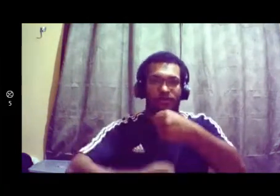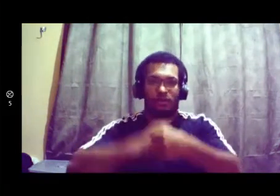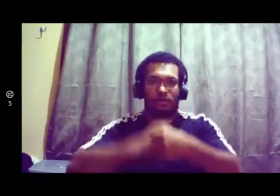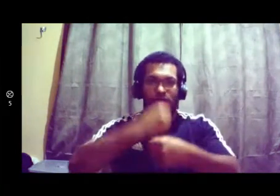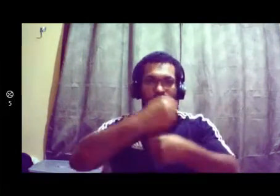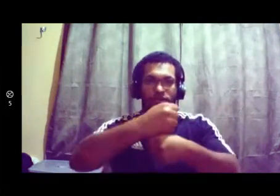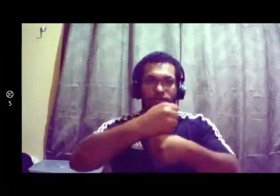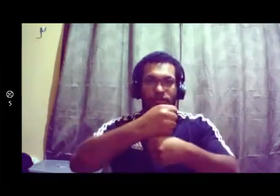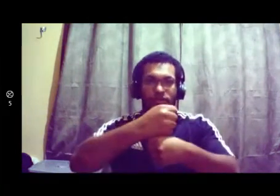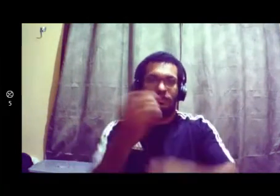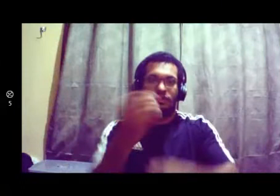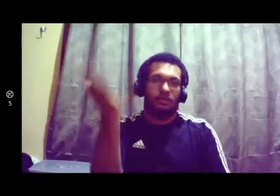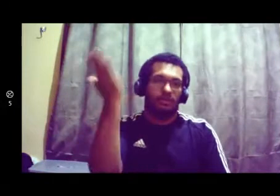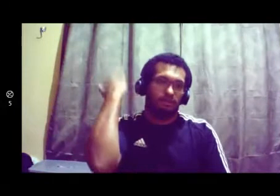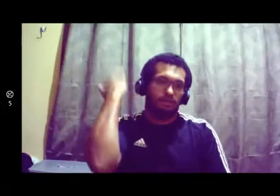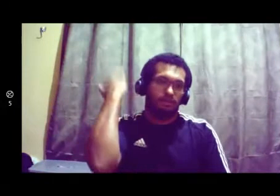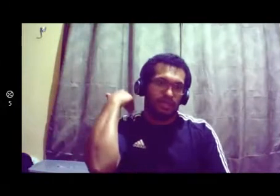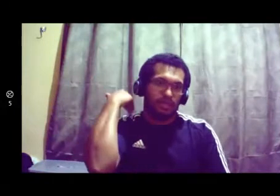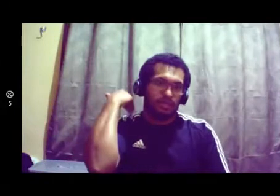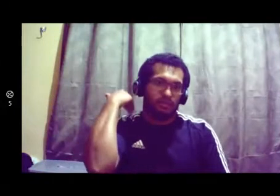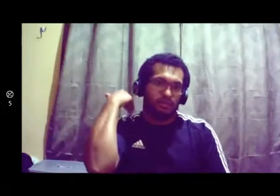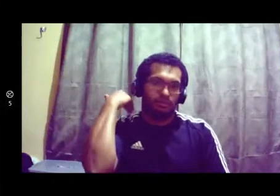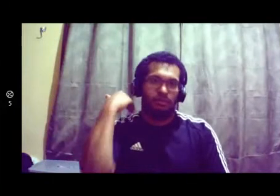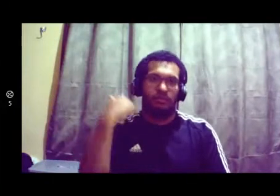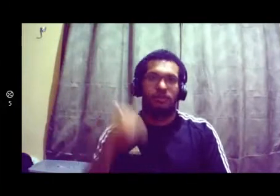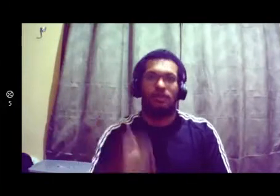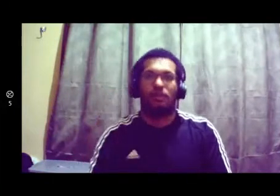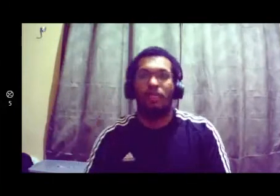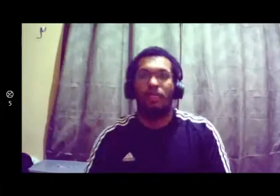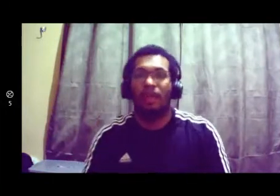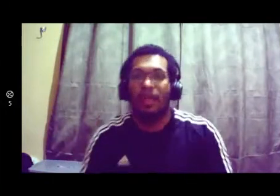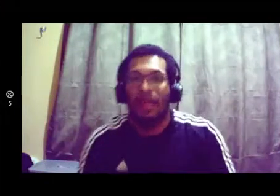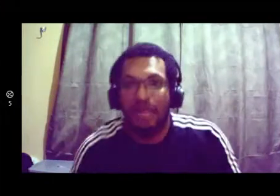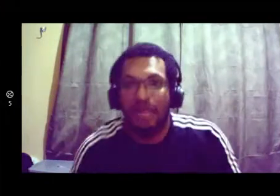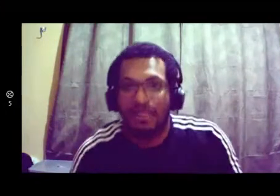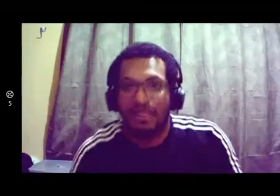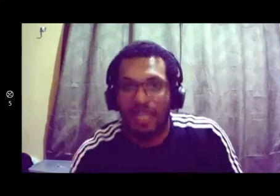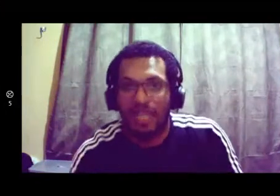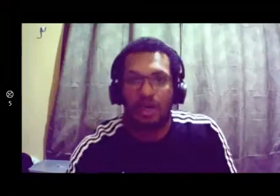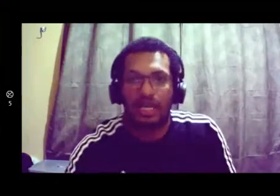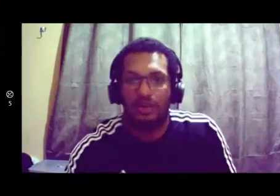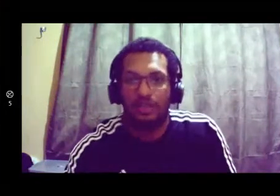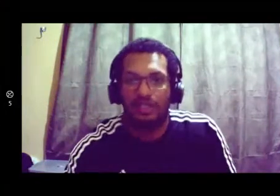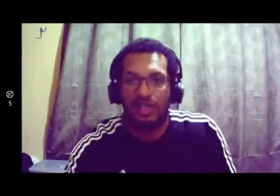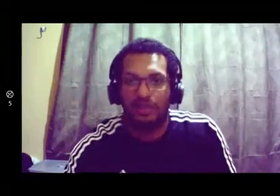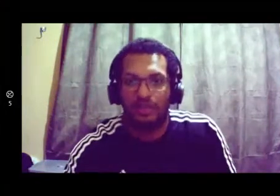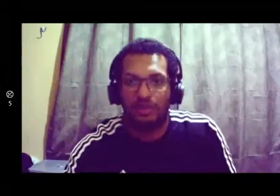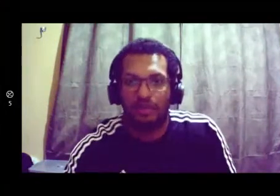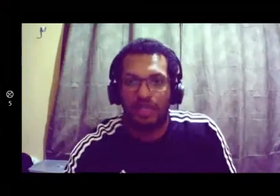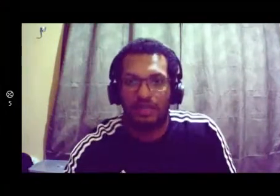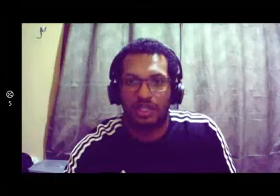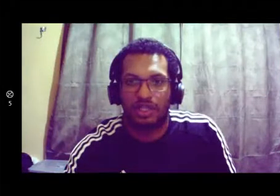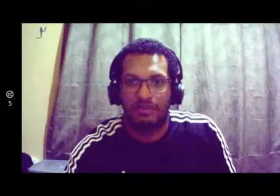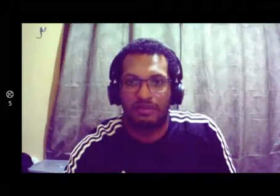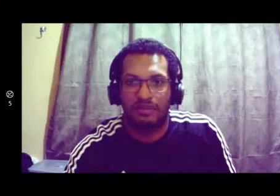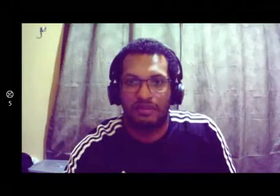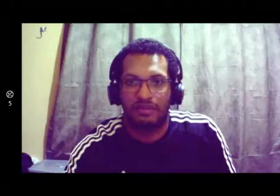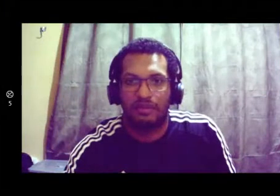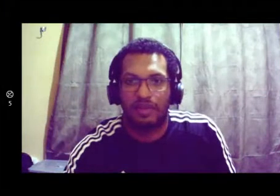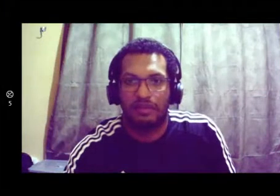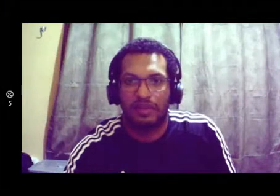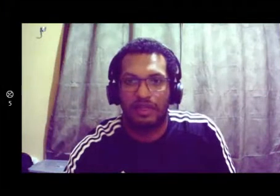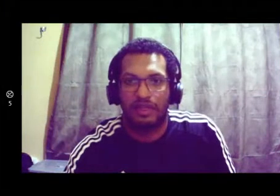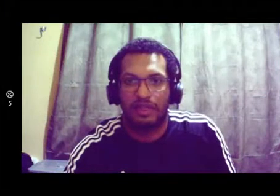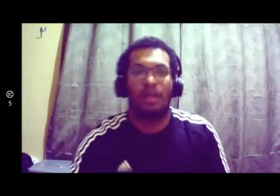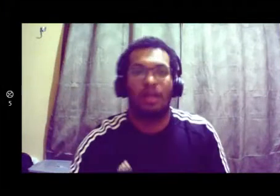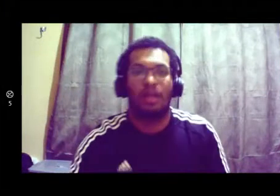passado, ano passado. Bom? Presente, olha aqui ó, o desenhozinho do presente. Lembra que eu